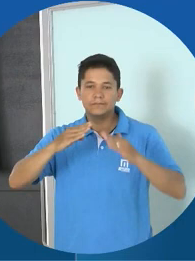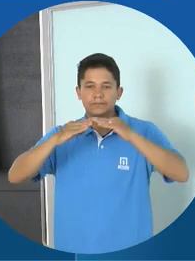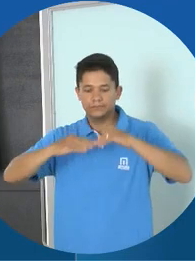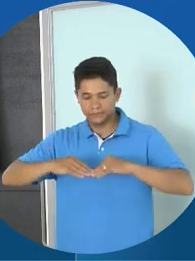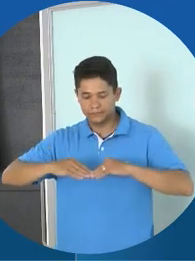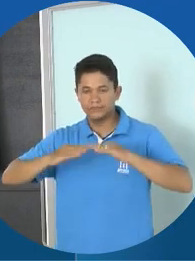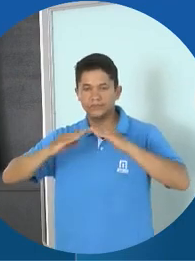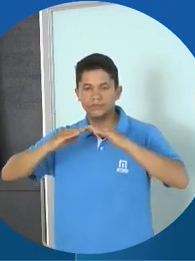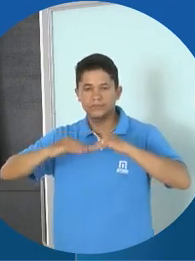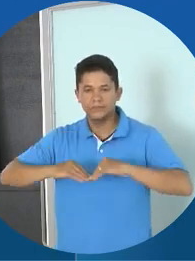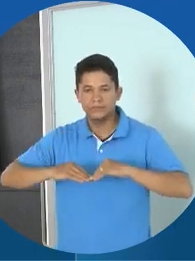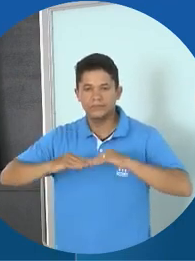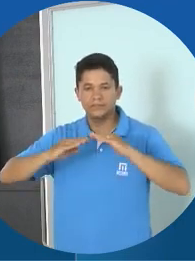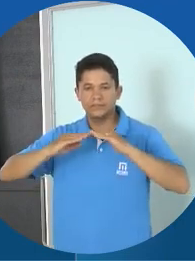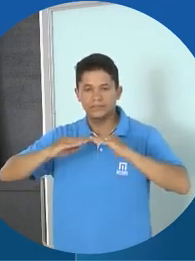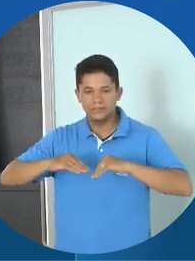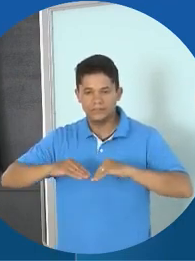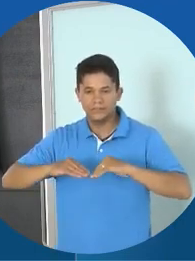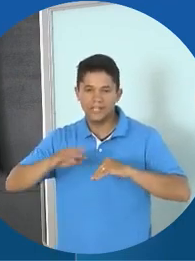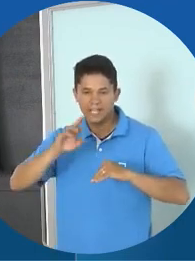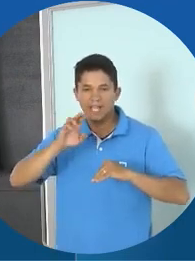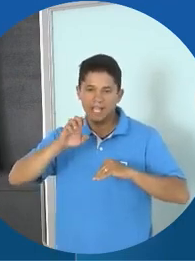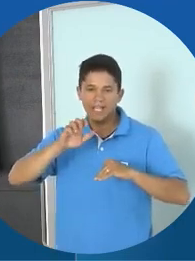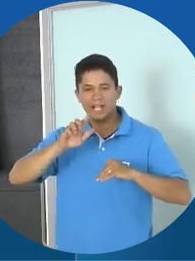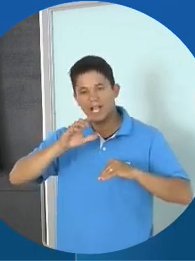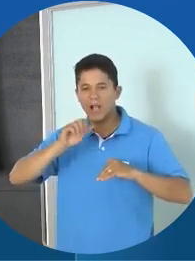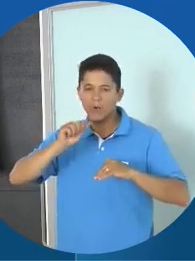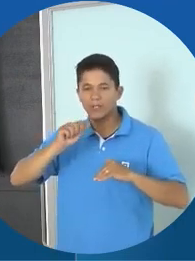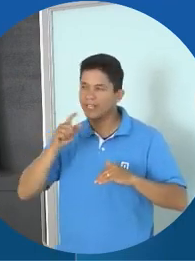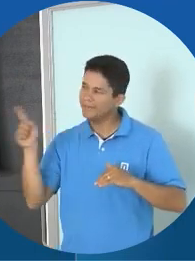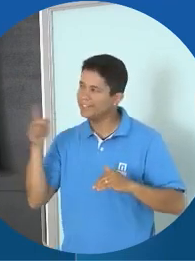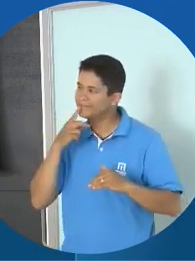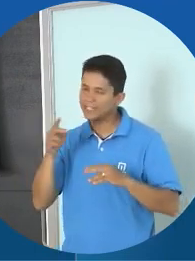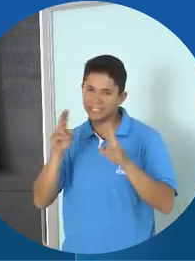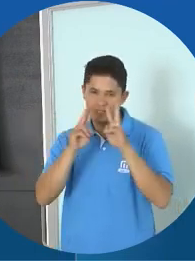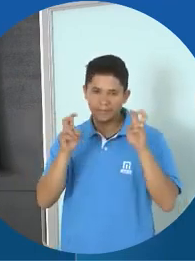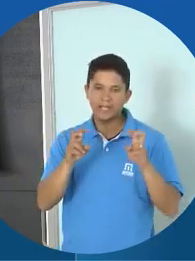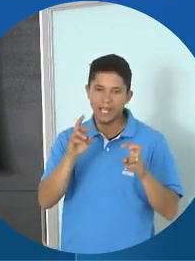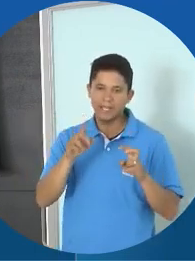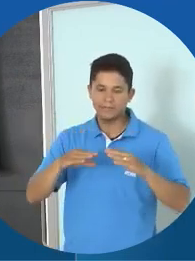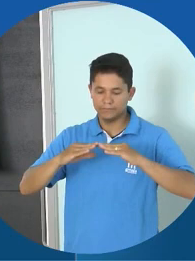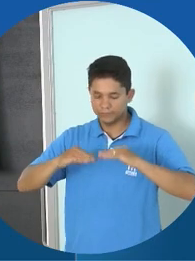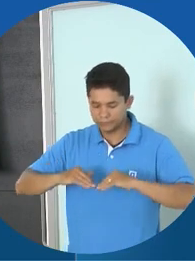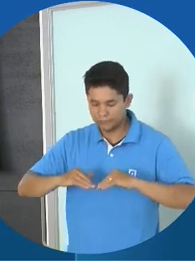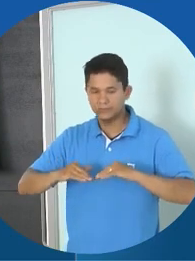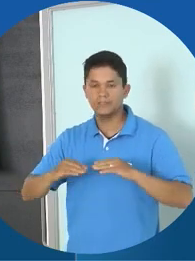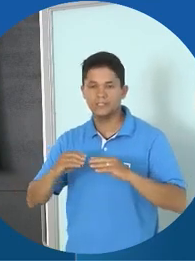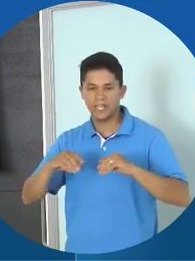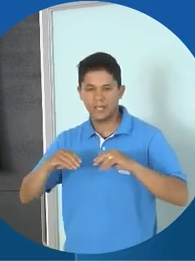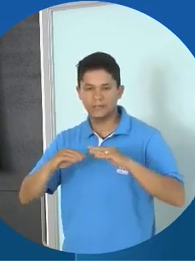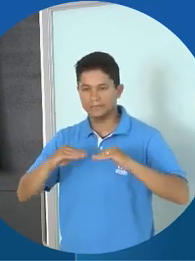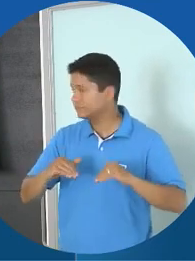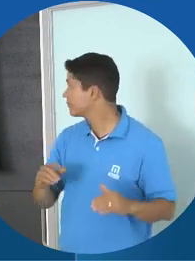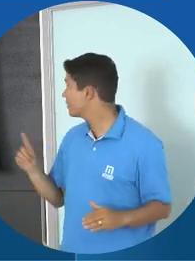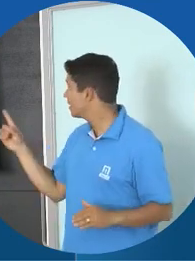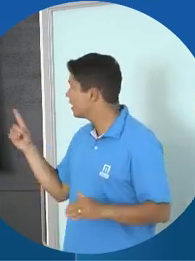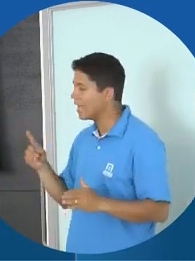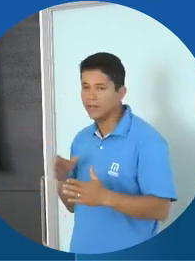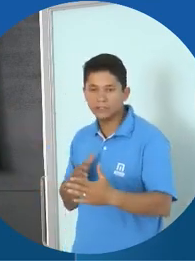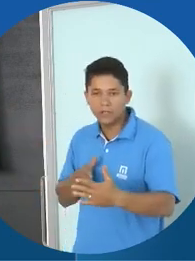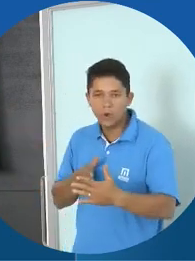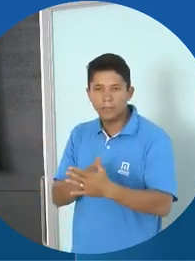com essa preocupação das densidades que nós vamos injetar no solo, sem bloquear a